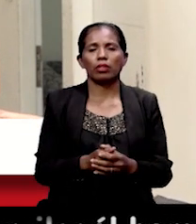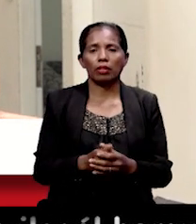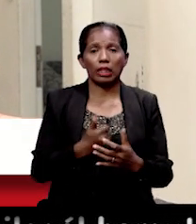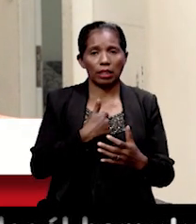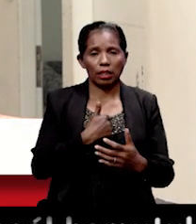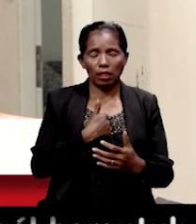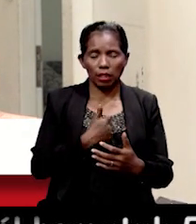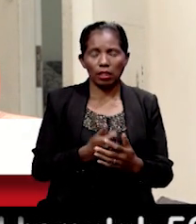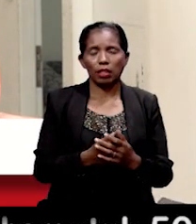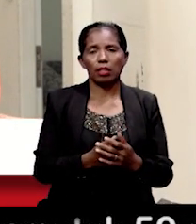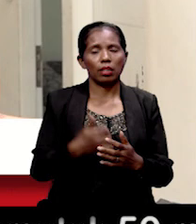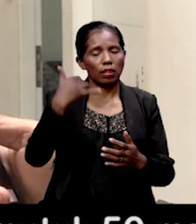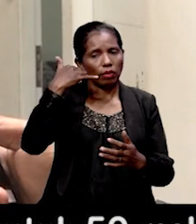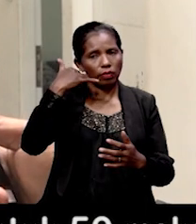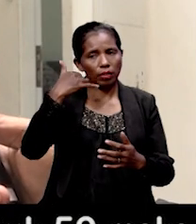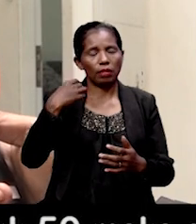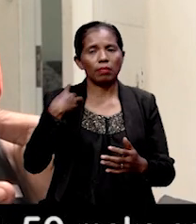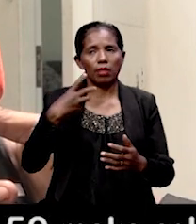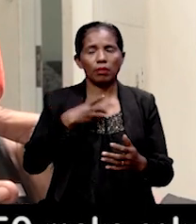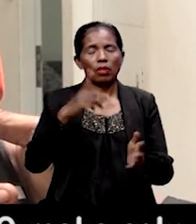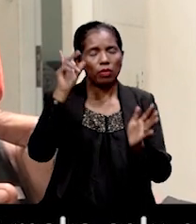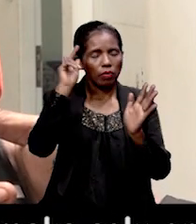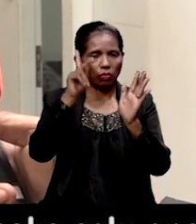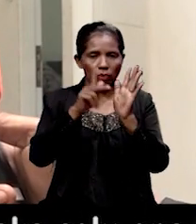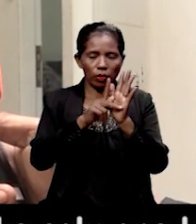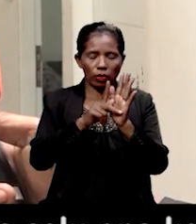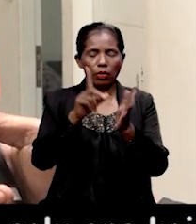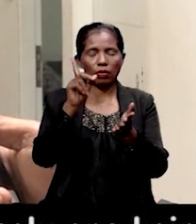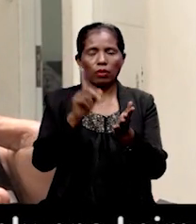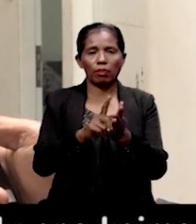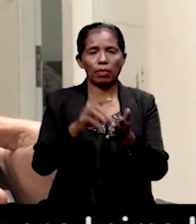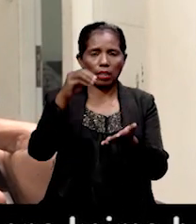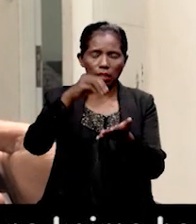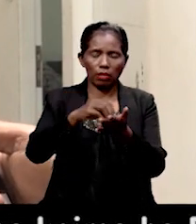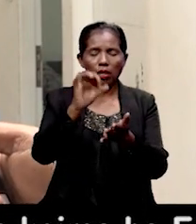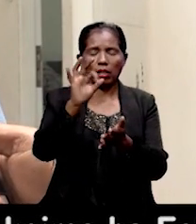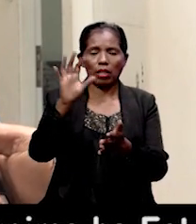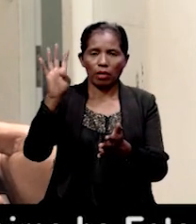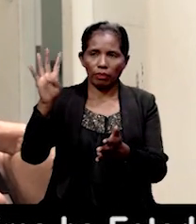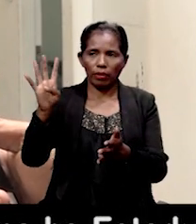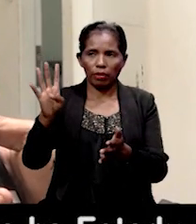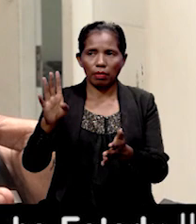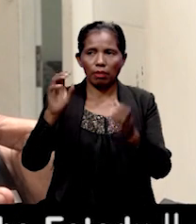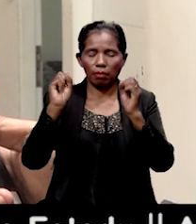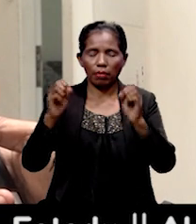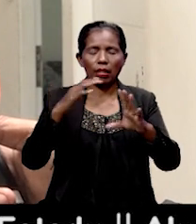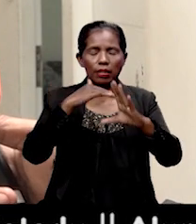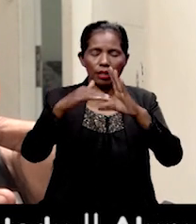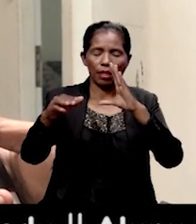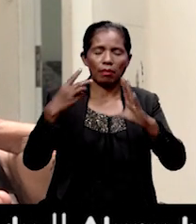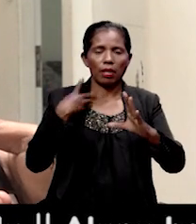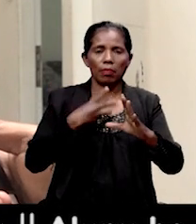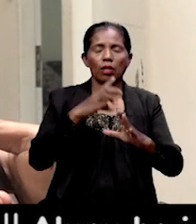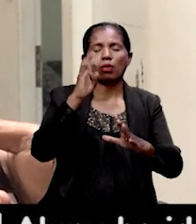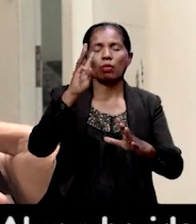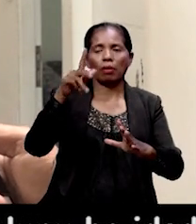mai, liusi fotografia, no vídeo valo, beletao e Facebook, bele diri manda mai ami liusi aminha WhatsApp,